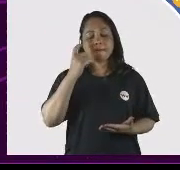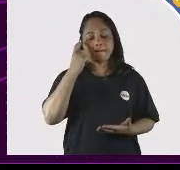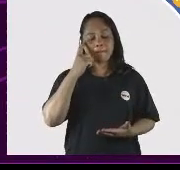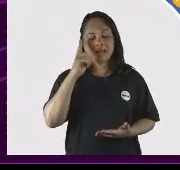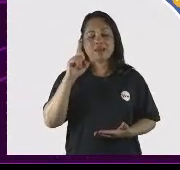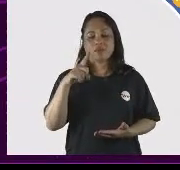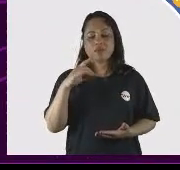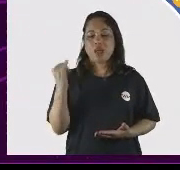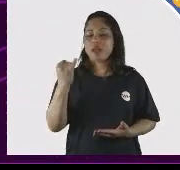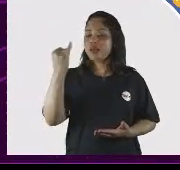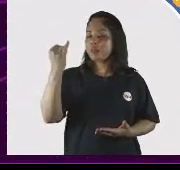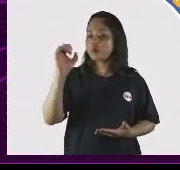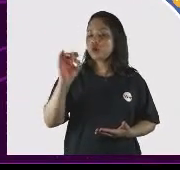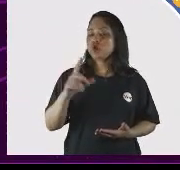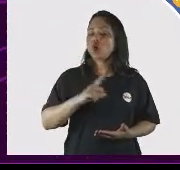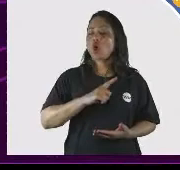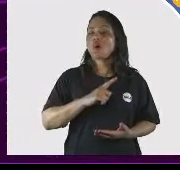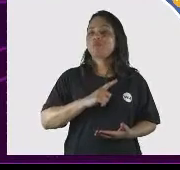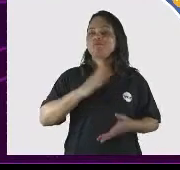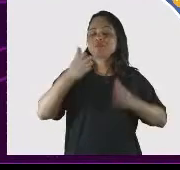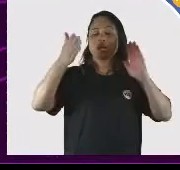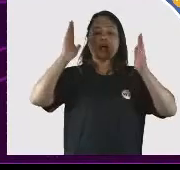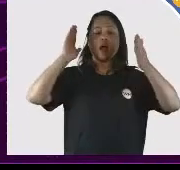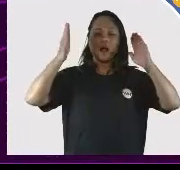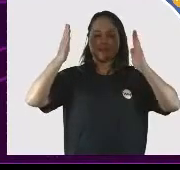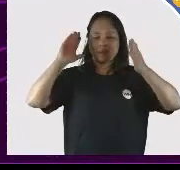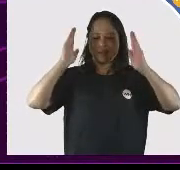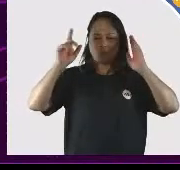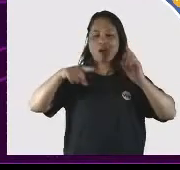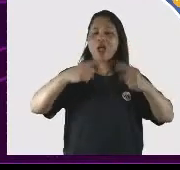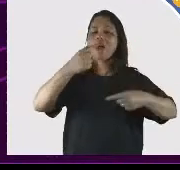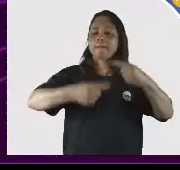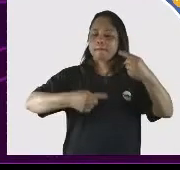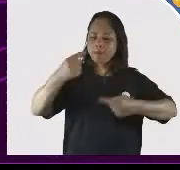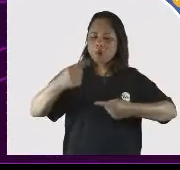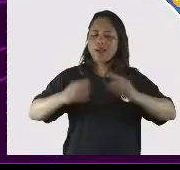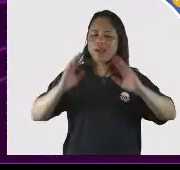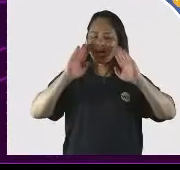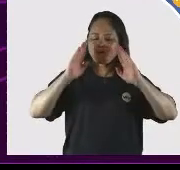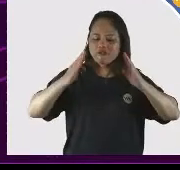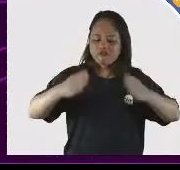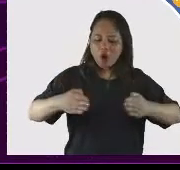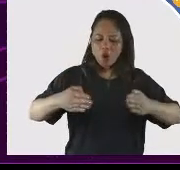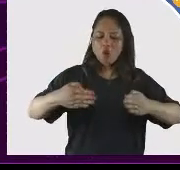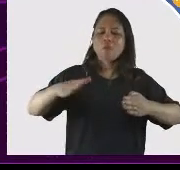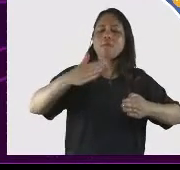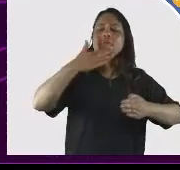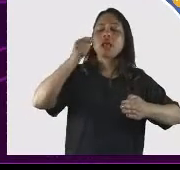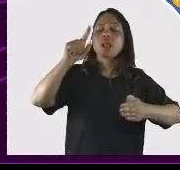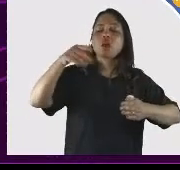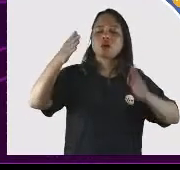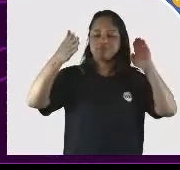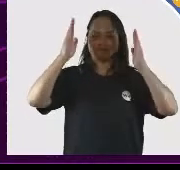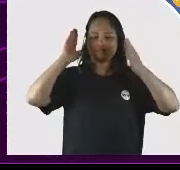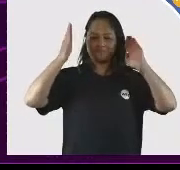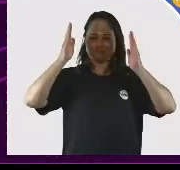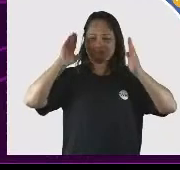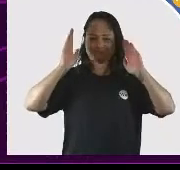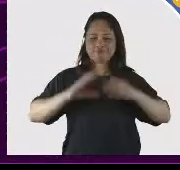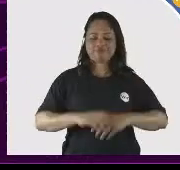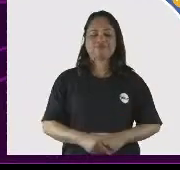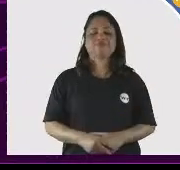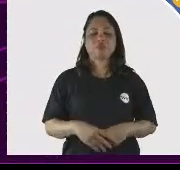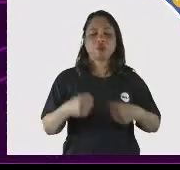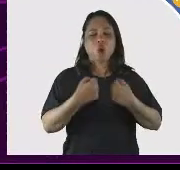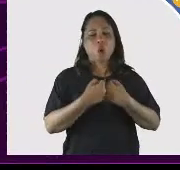interessante para caminhões vai ser uma política mais interessante para caminhões ônibus eu já acho um